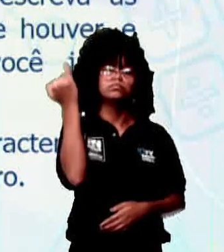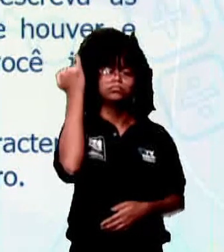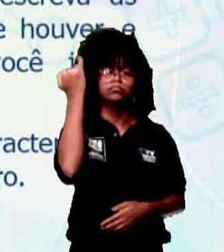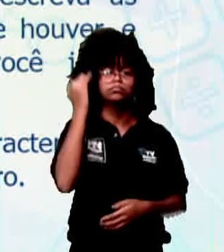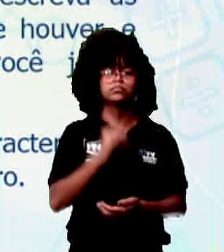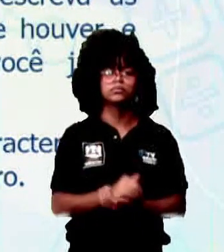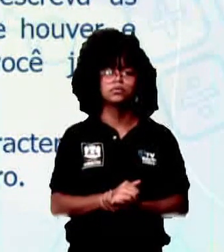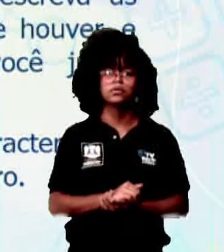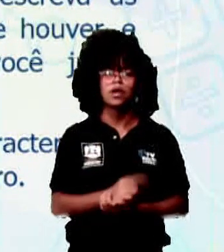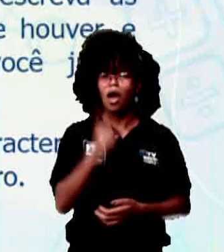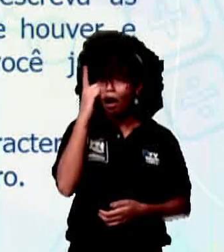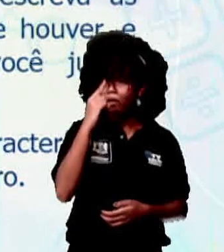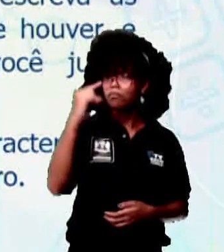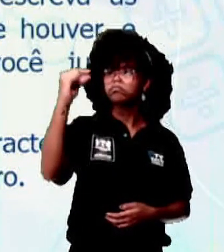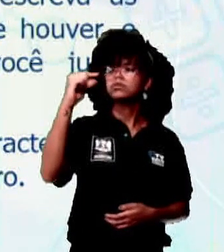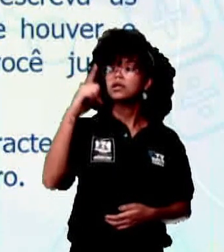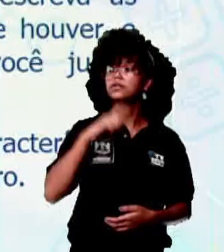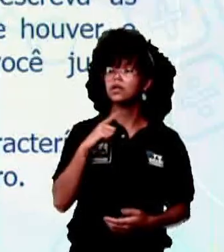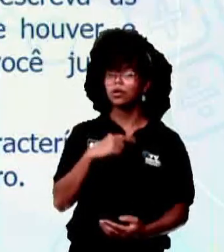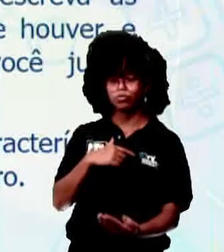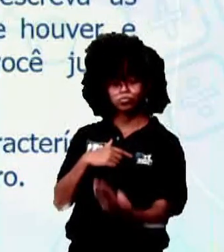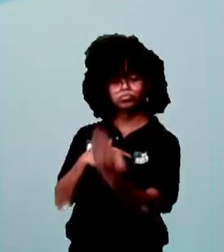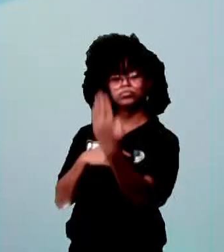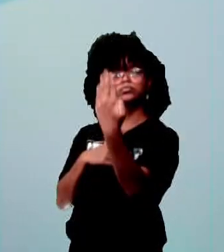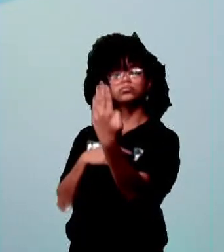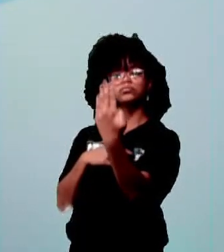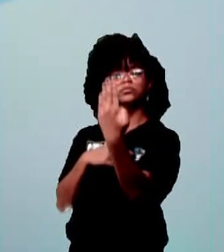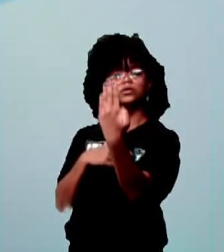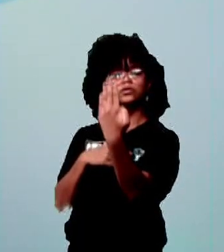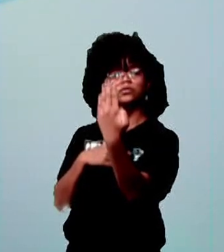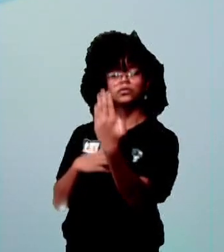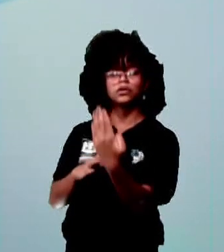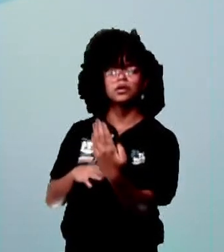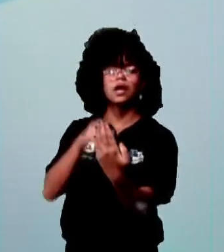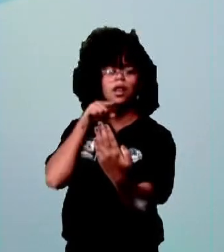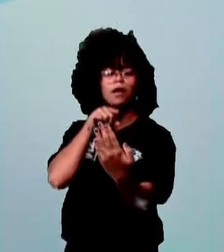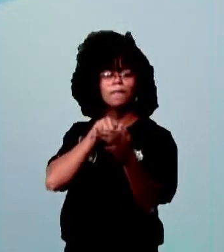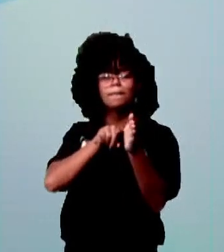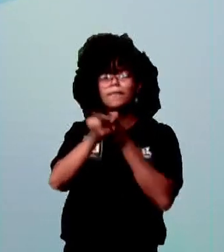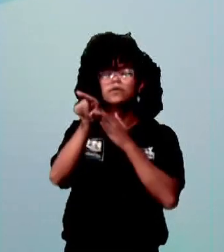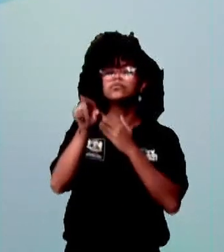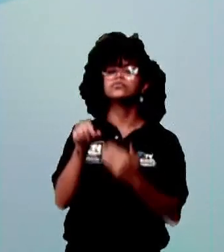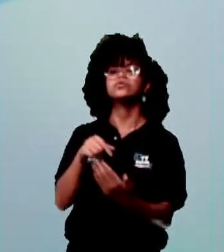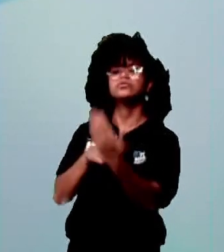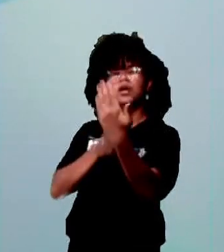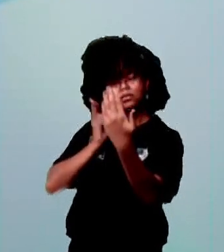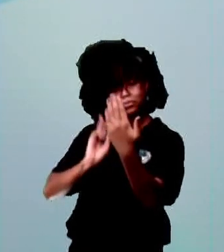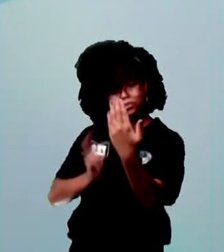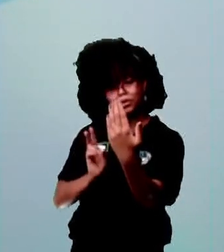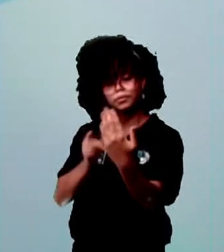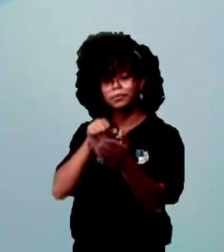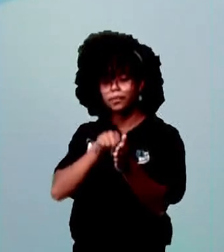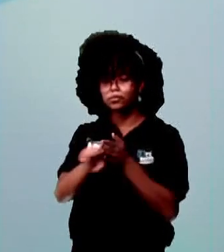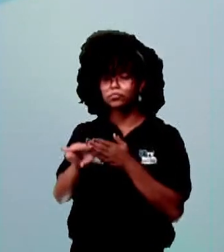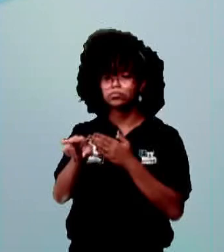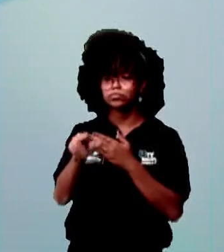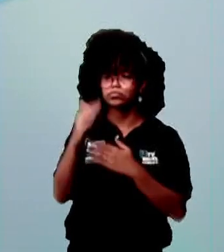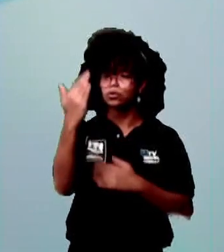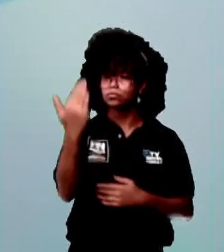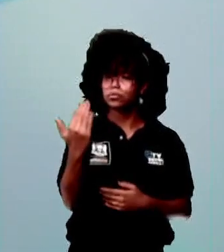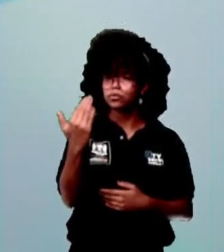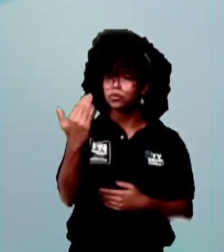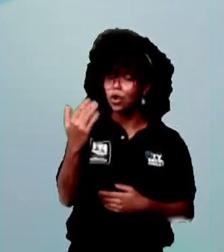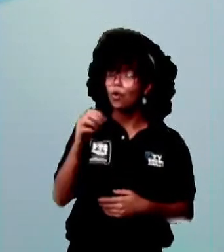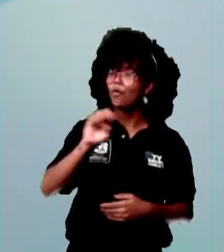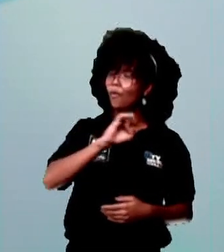A bruxa, ela tem um espelho mágico e nesse espelho mágico ela pergunta sempre para esse espelho, espelho,